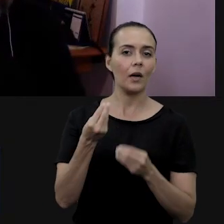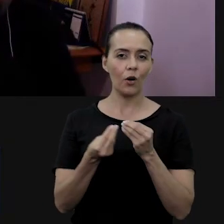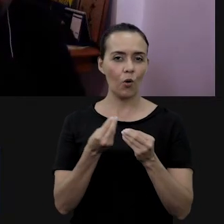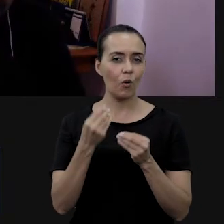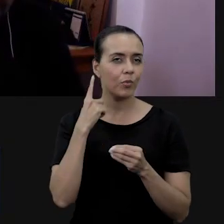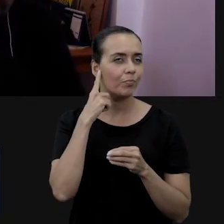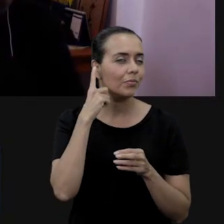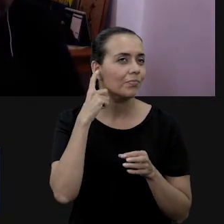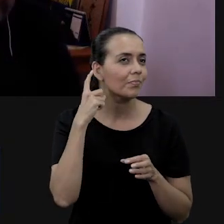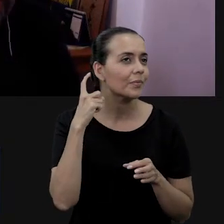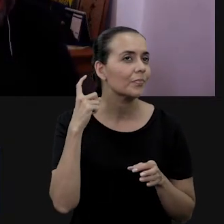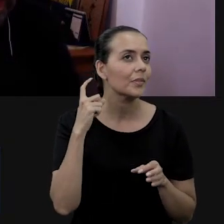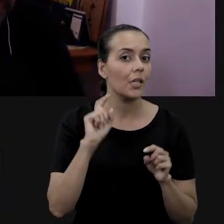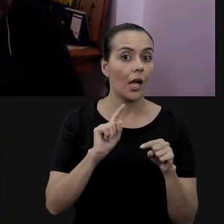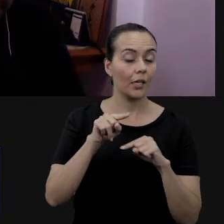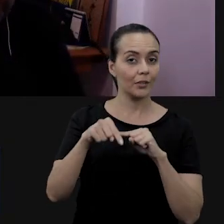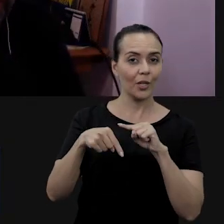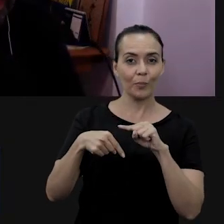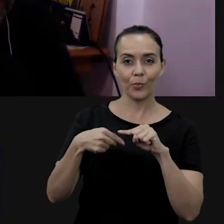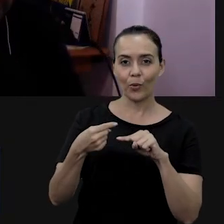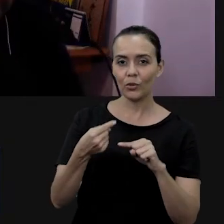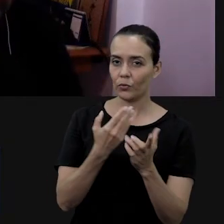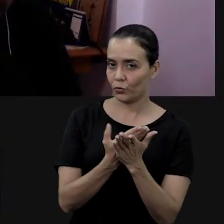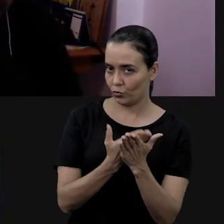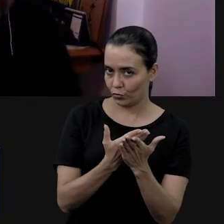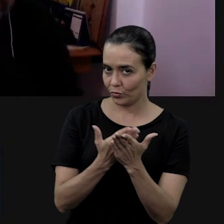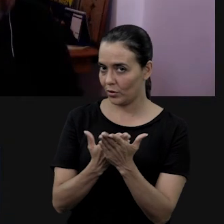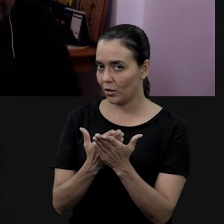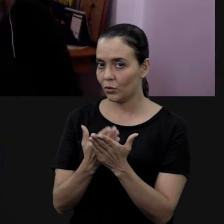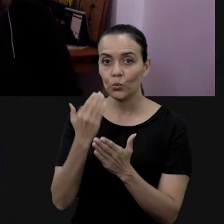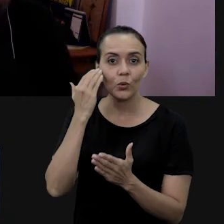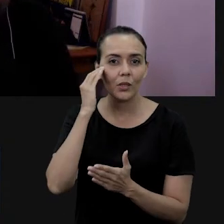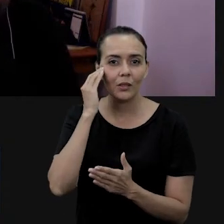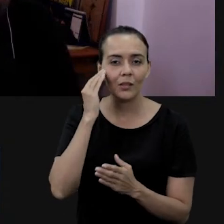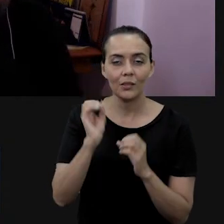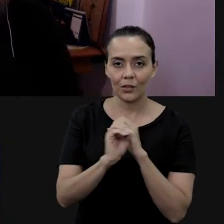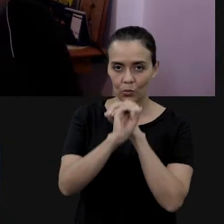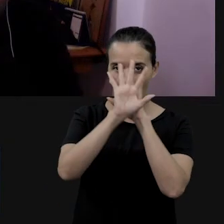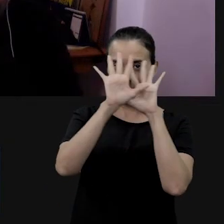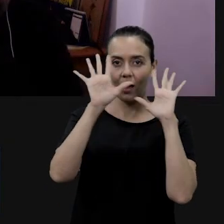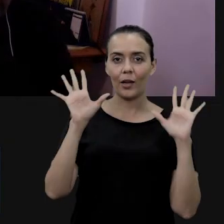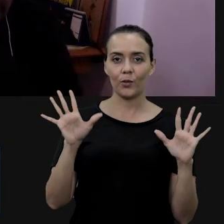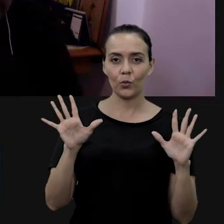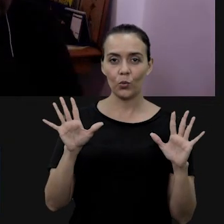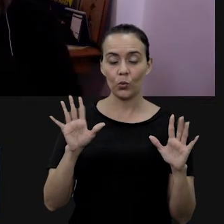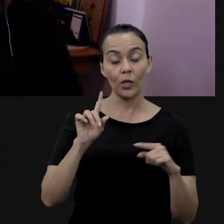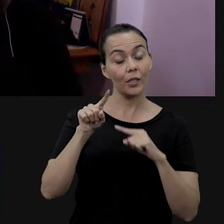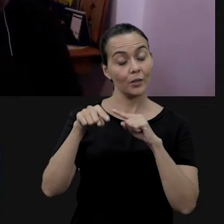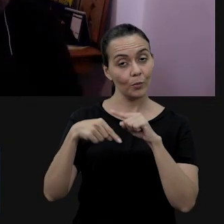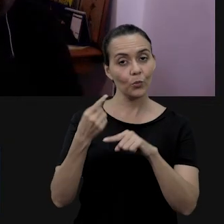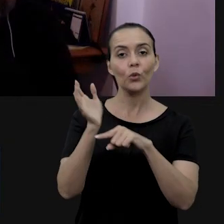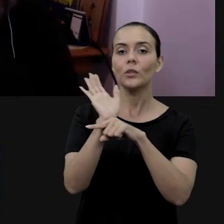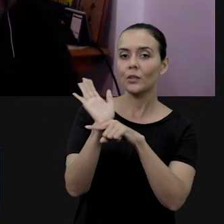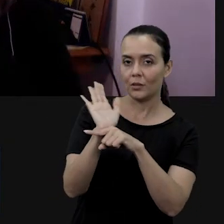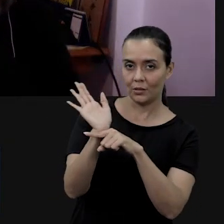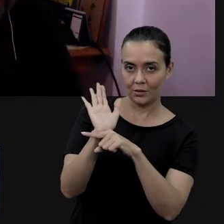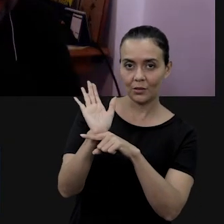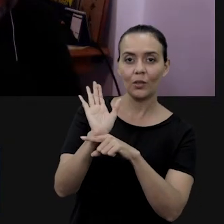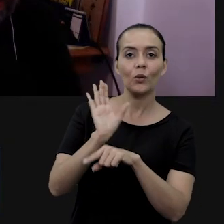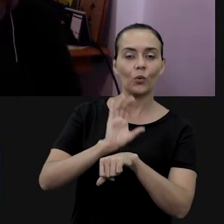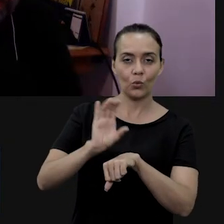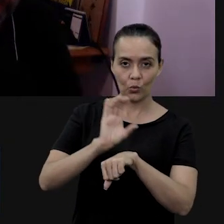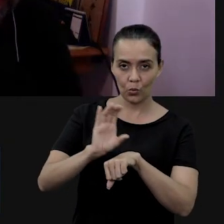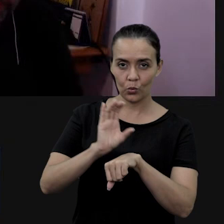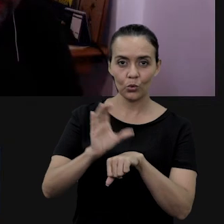mesmo do som, e depois eu fui compensando com meus estudos e no estudo do cinema entrei nessa